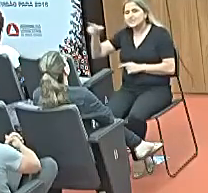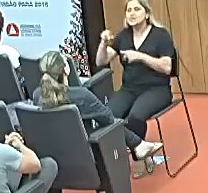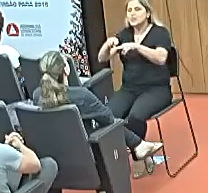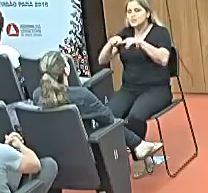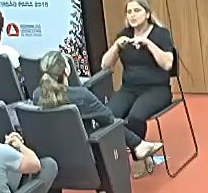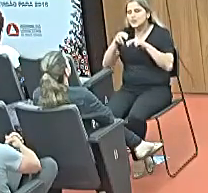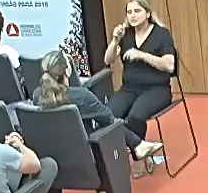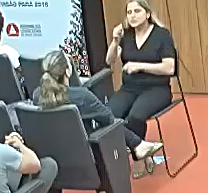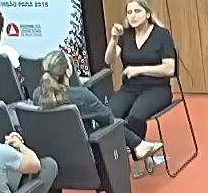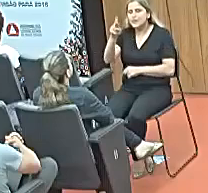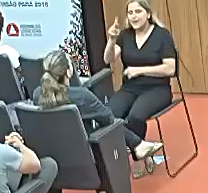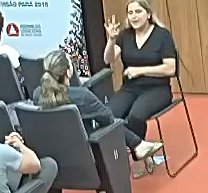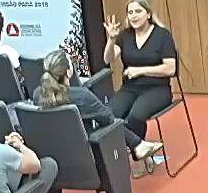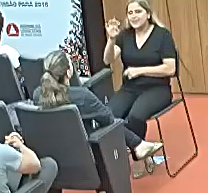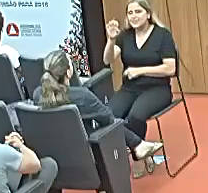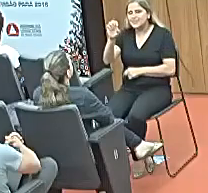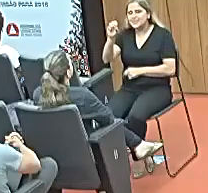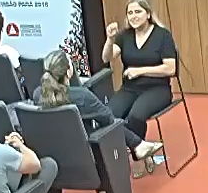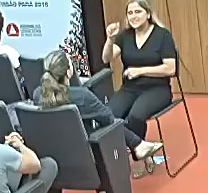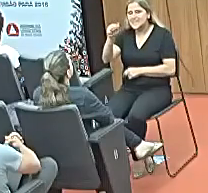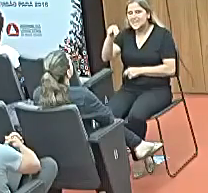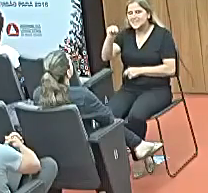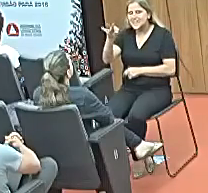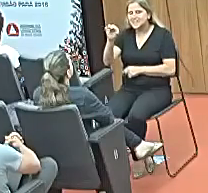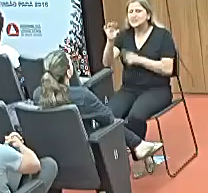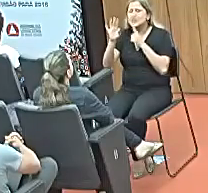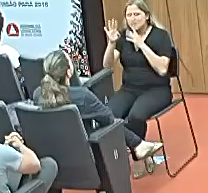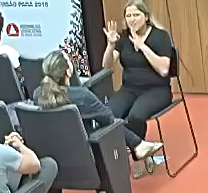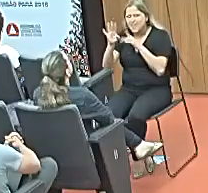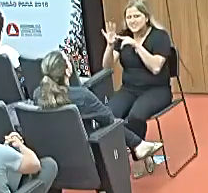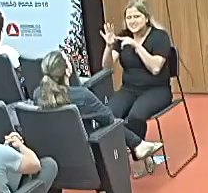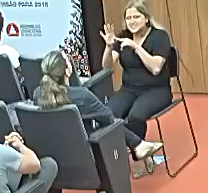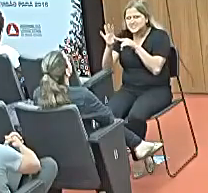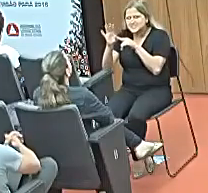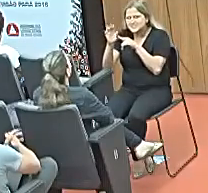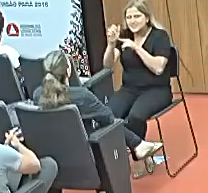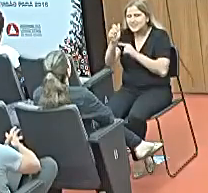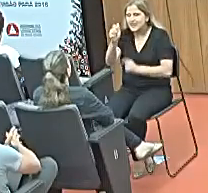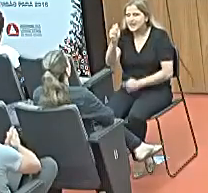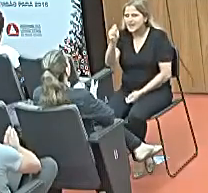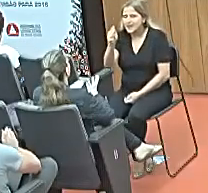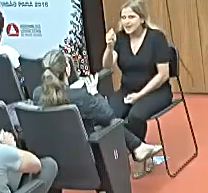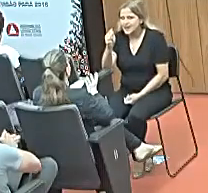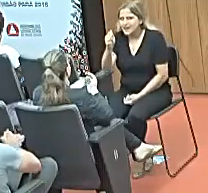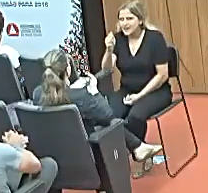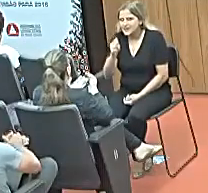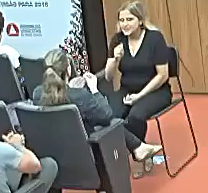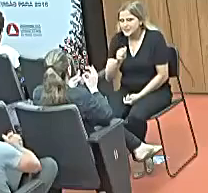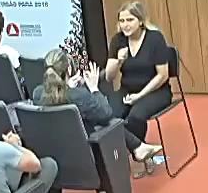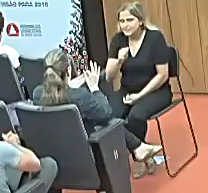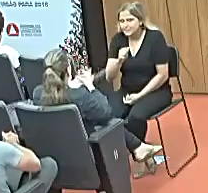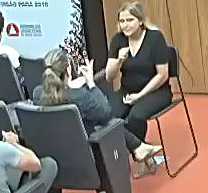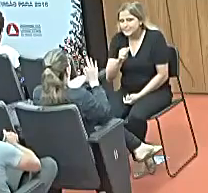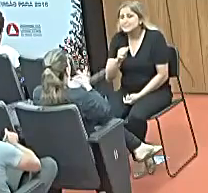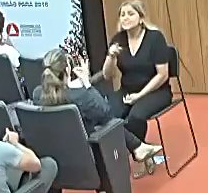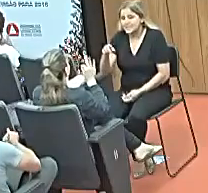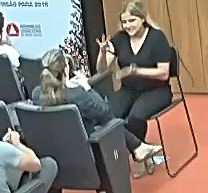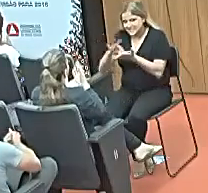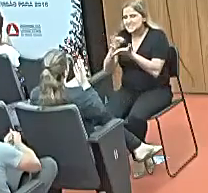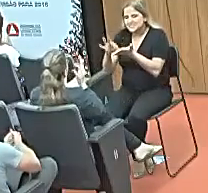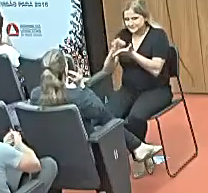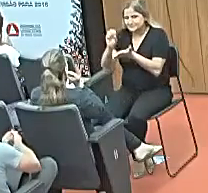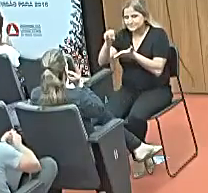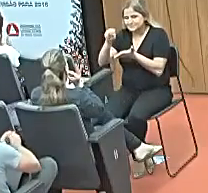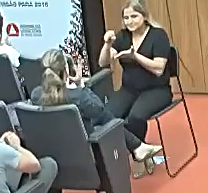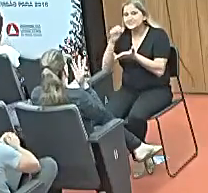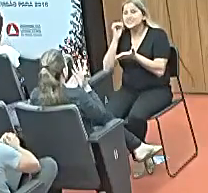muito mais e para isso as políticas públicas são extremamente importantes para fortalecer toda a cadeia produtiva do nosso